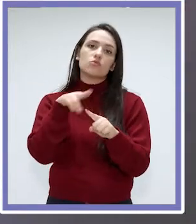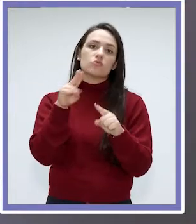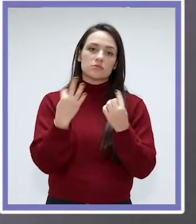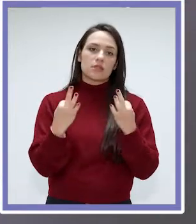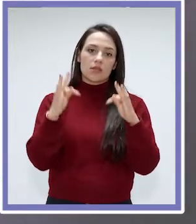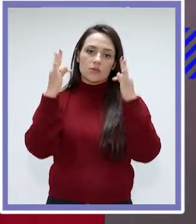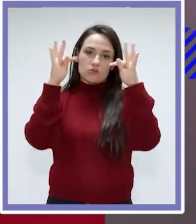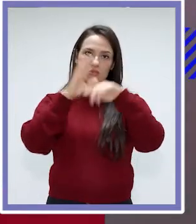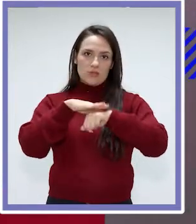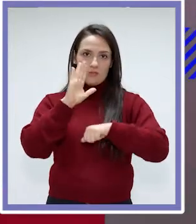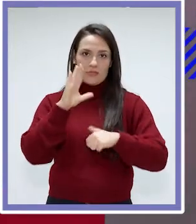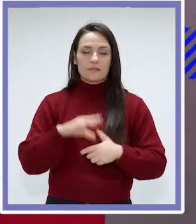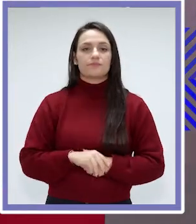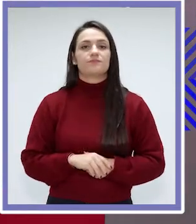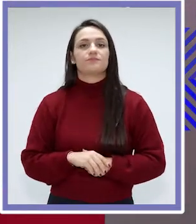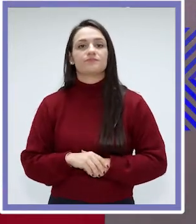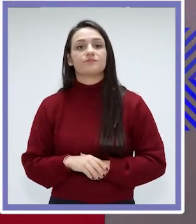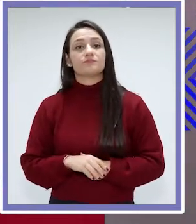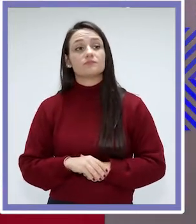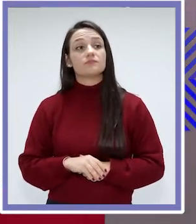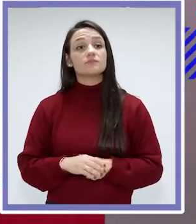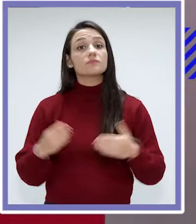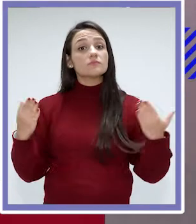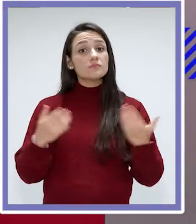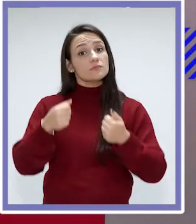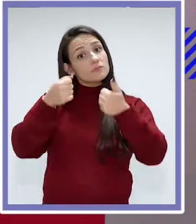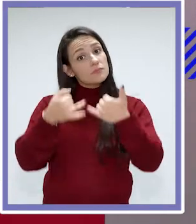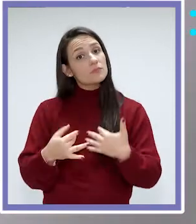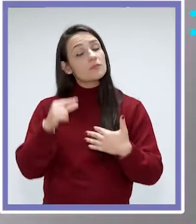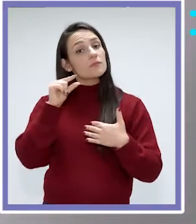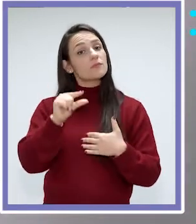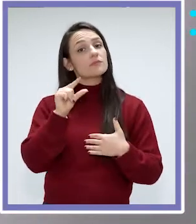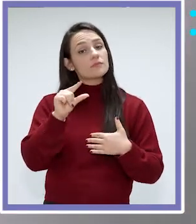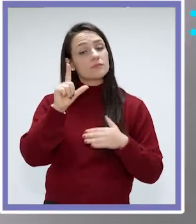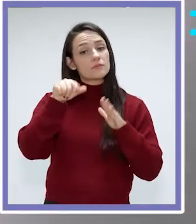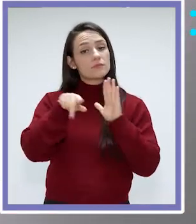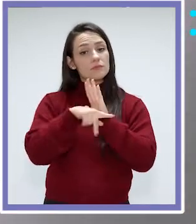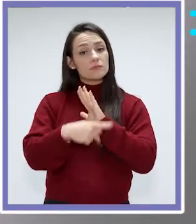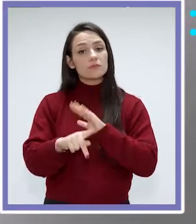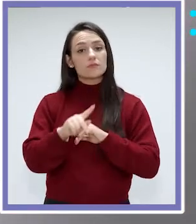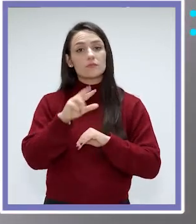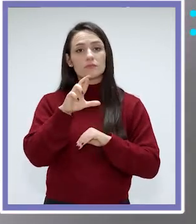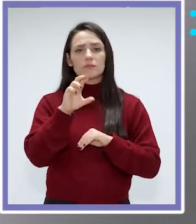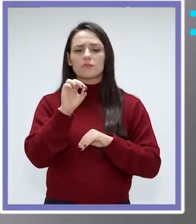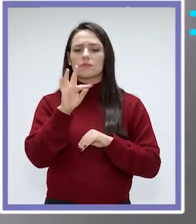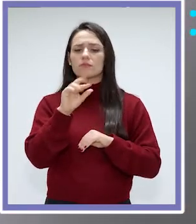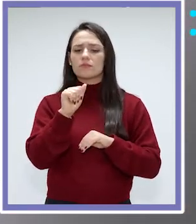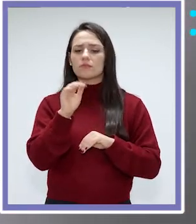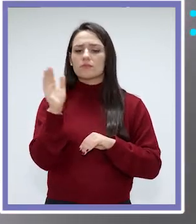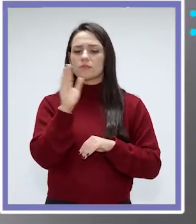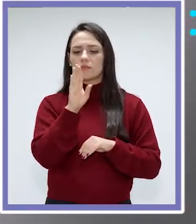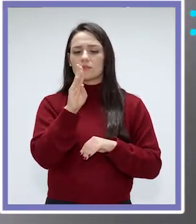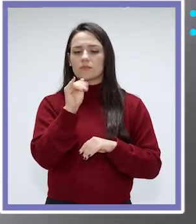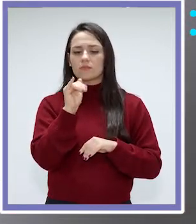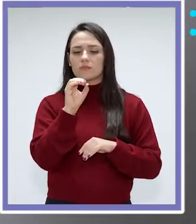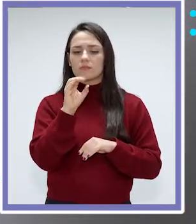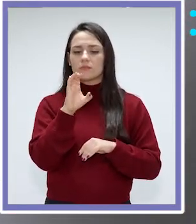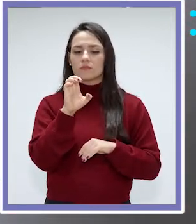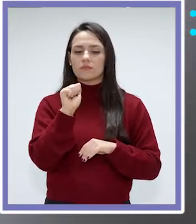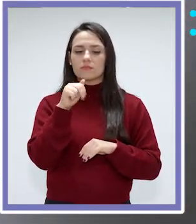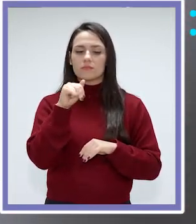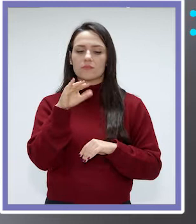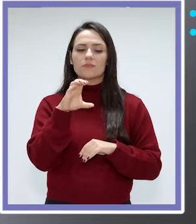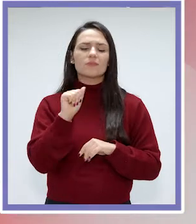Certo. Bom, partindo agora para falar da rota mesmo, professor. Para quem talvez ainda não tenha ouvido falar, o que é a